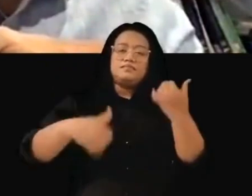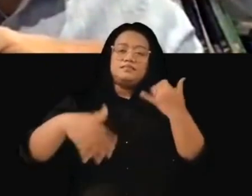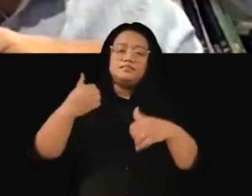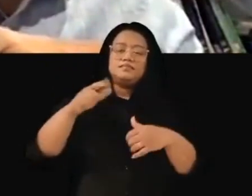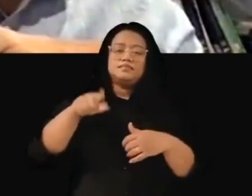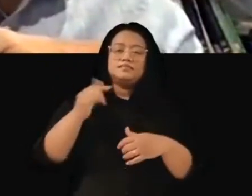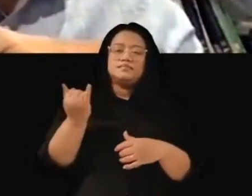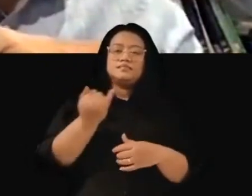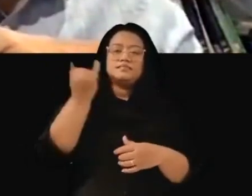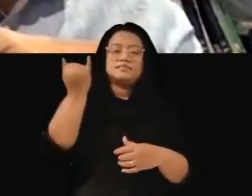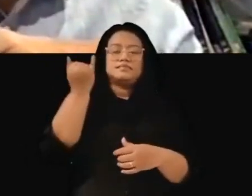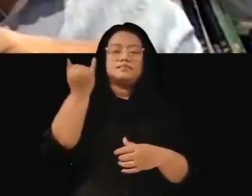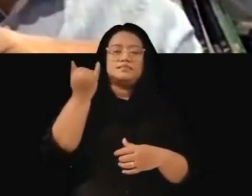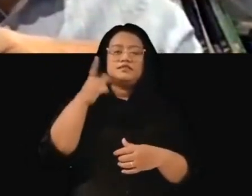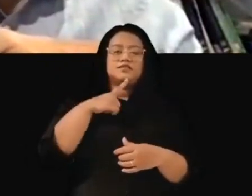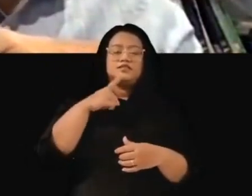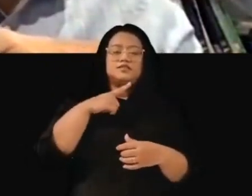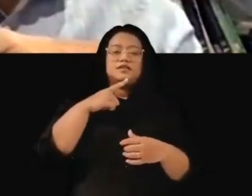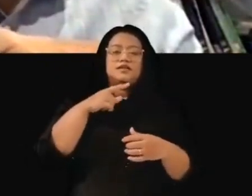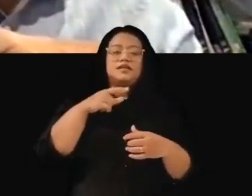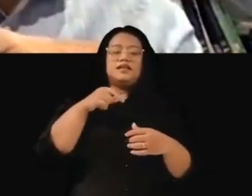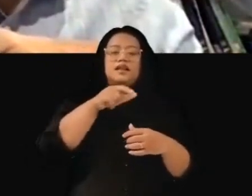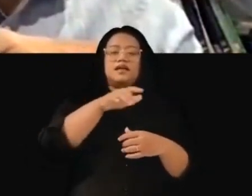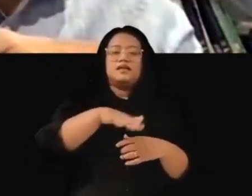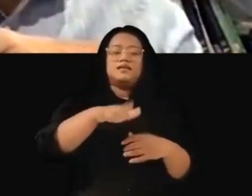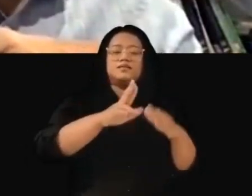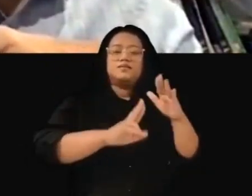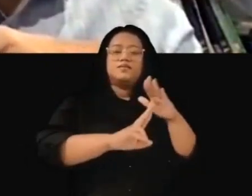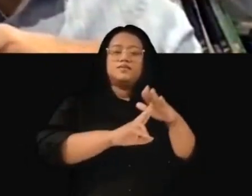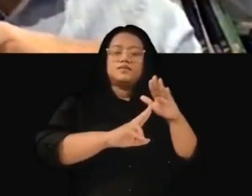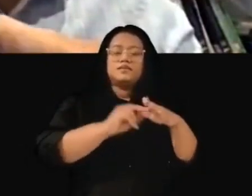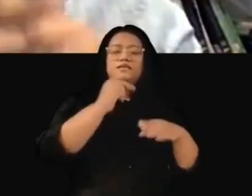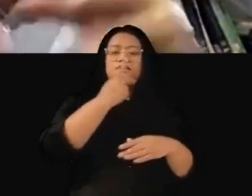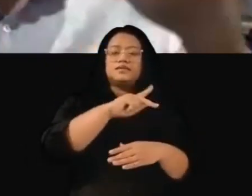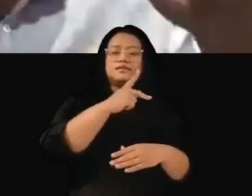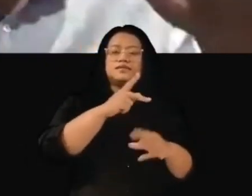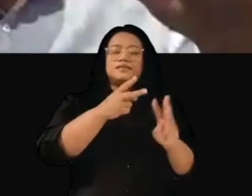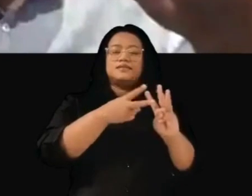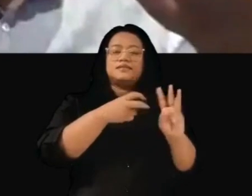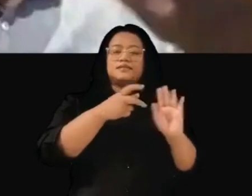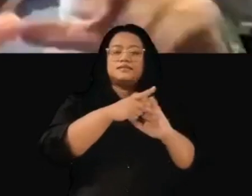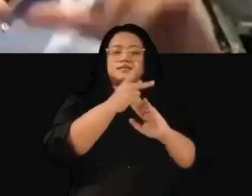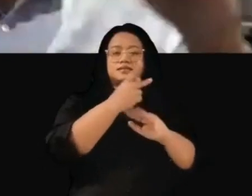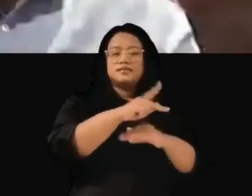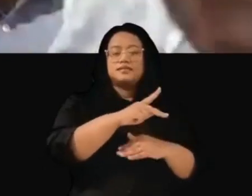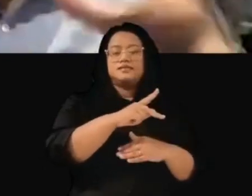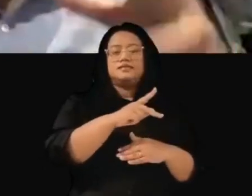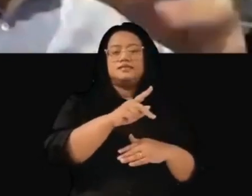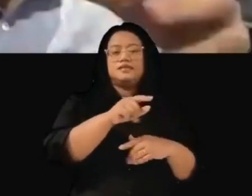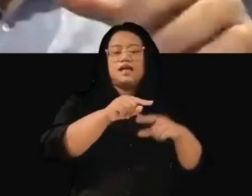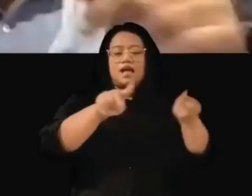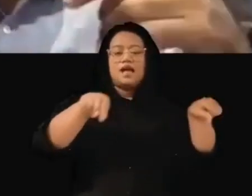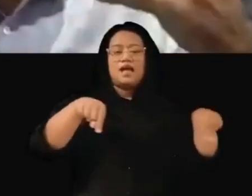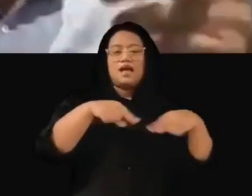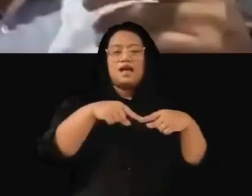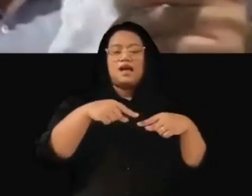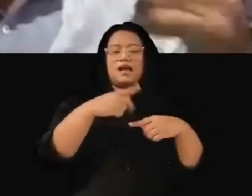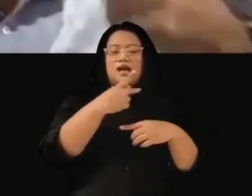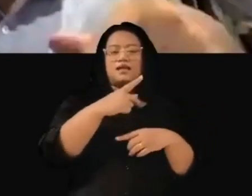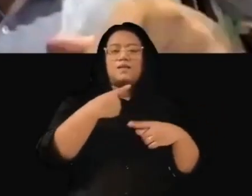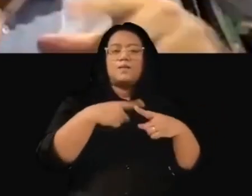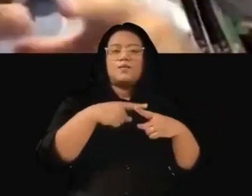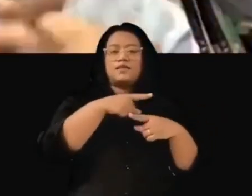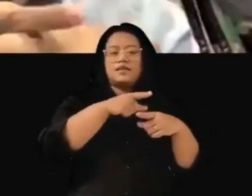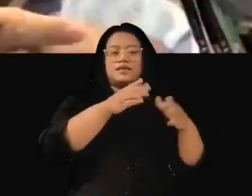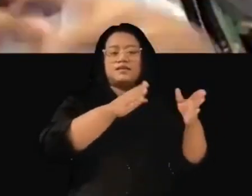de de reconhecer as unidades territoriais dos povos originários, porque eles têm um modo de organização do território